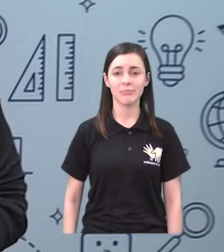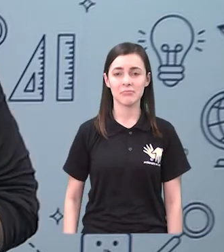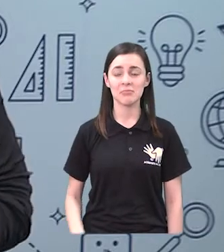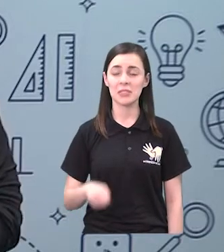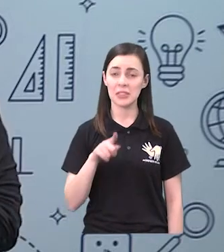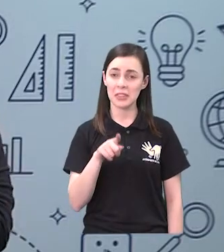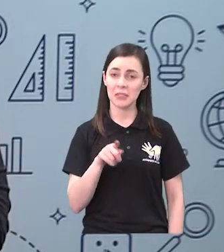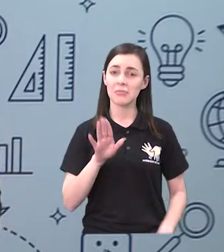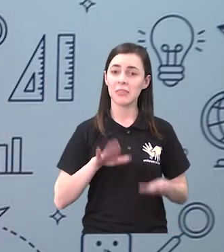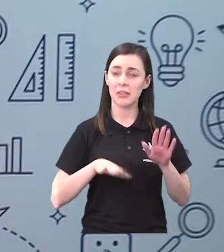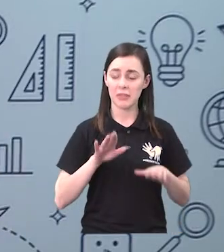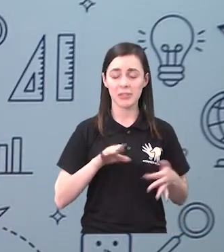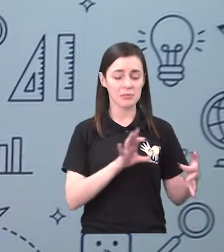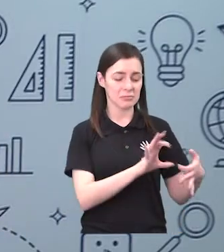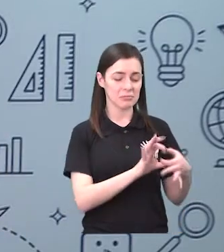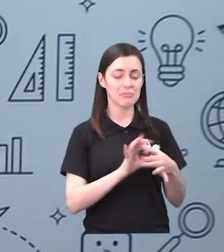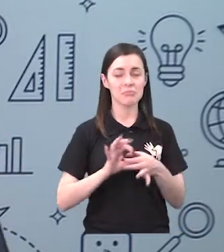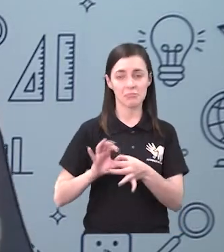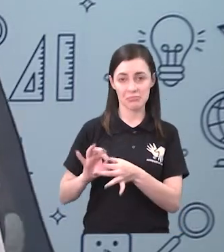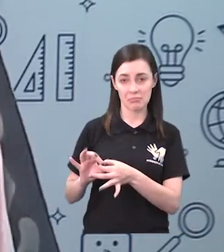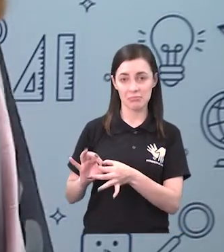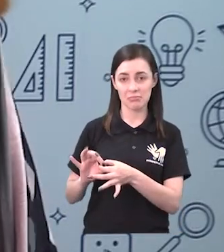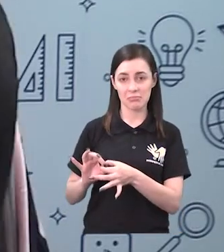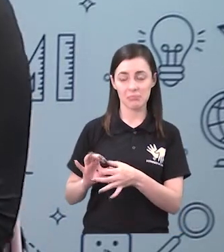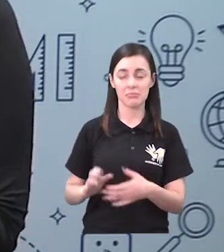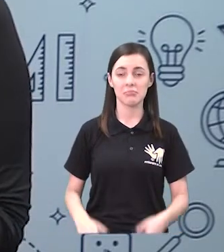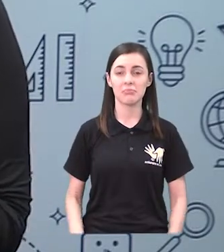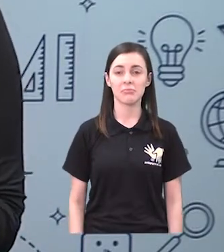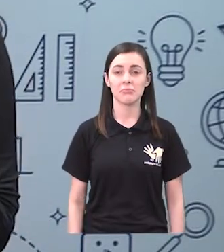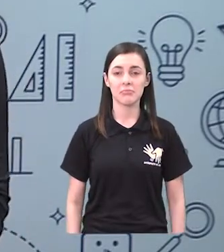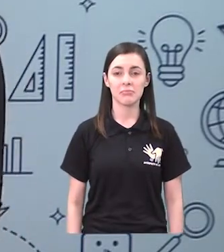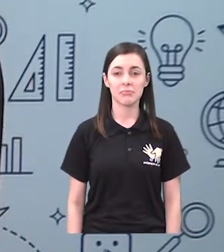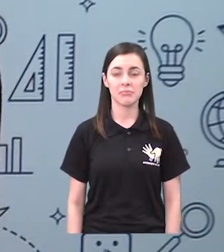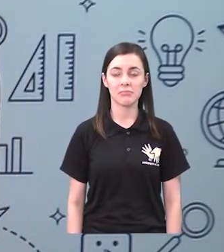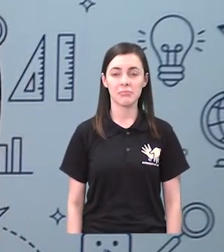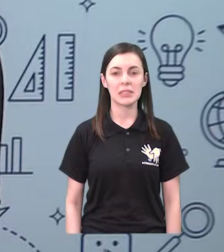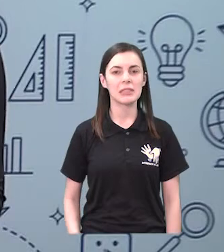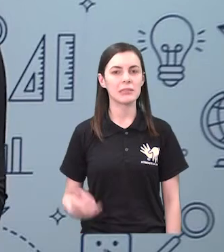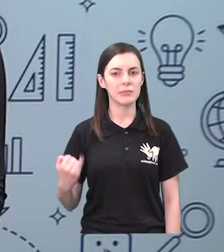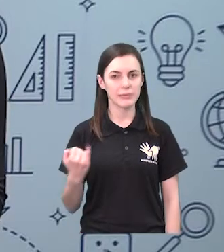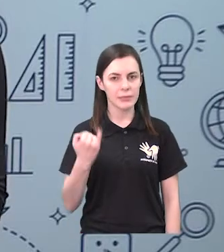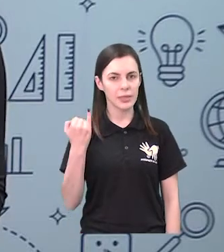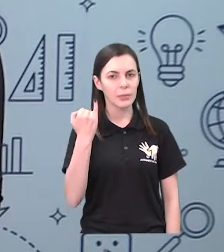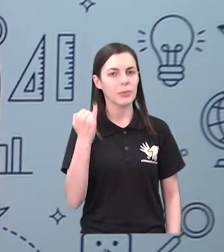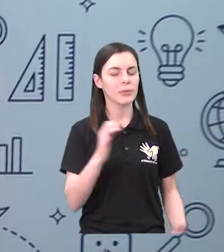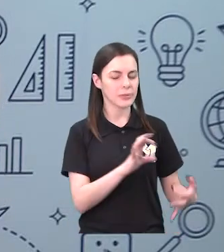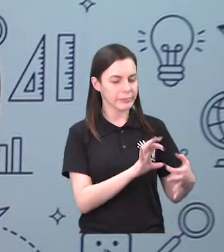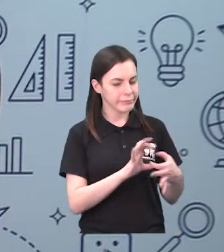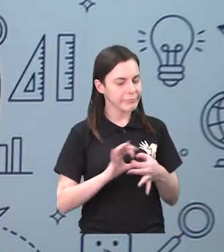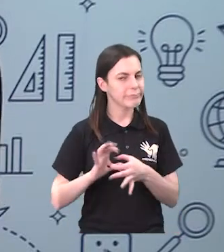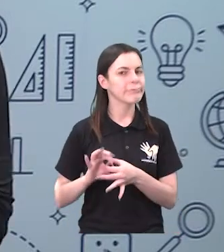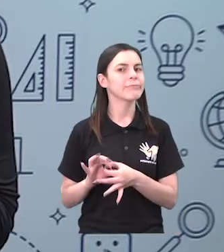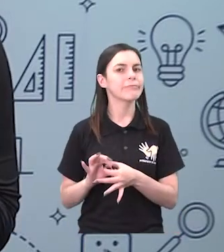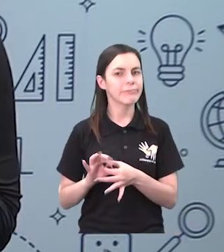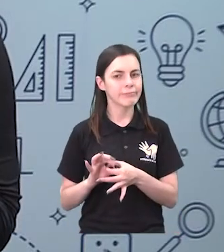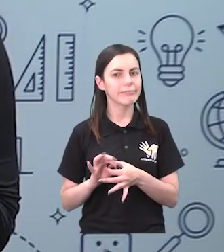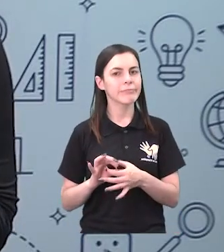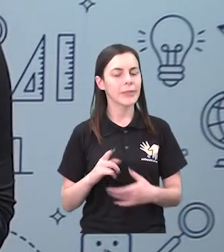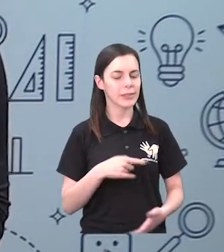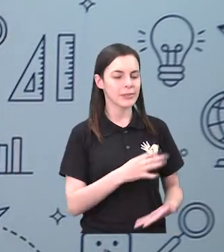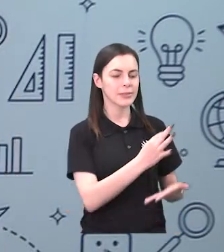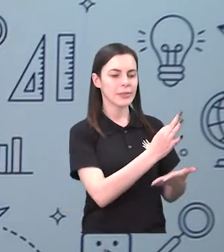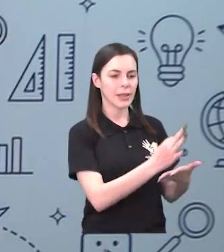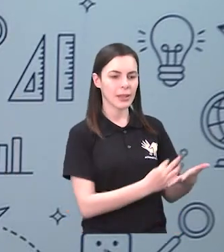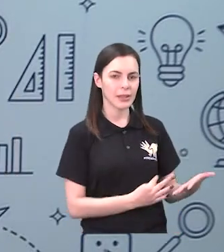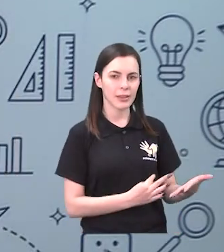português então você pode pensar tá nessa relação também é uma uma uma importante conexão que eu